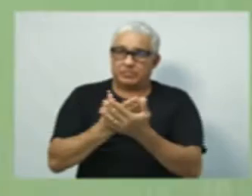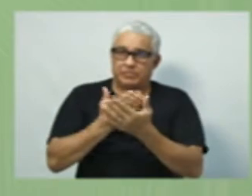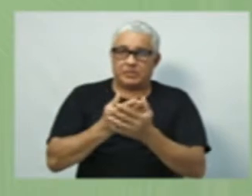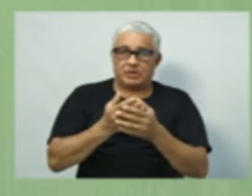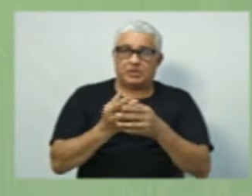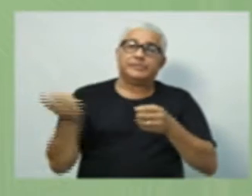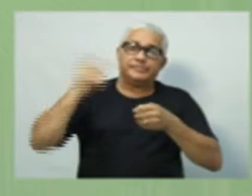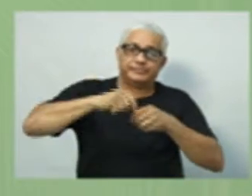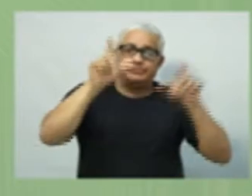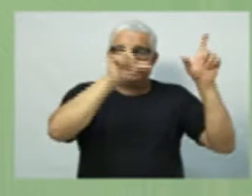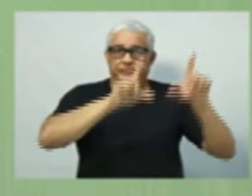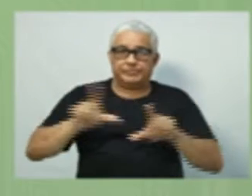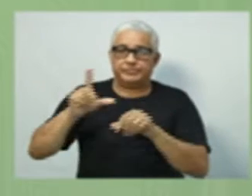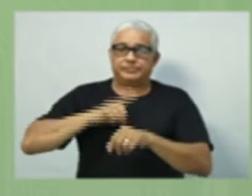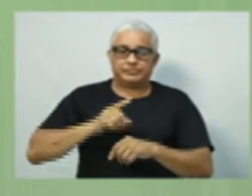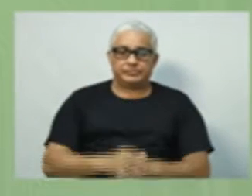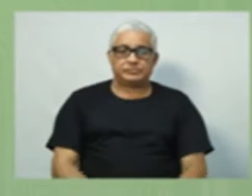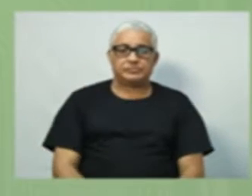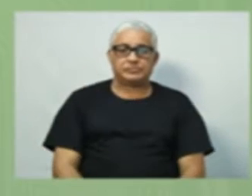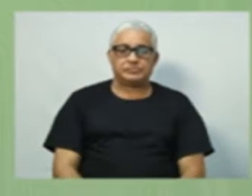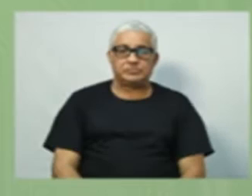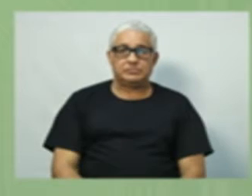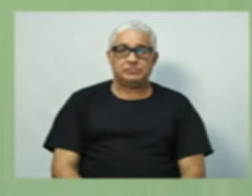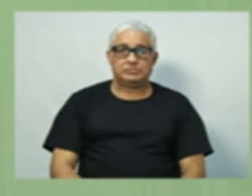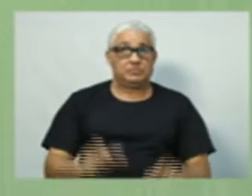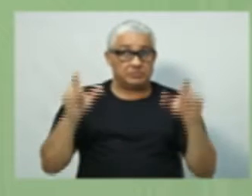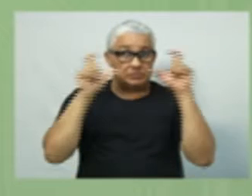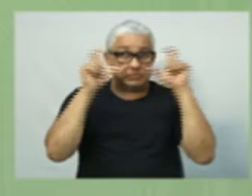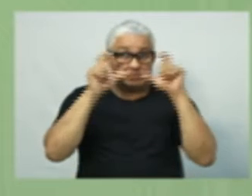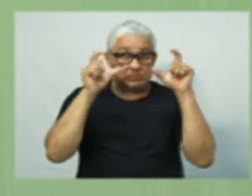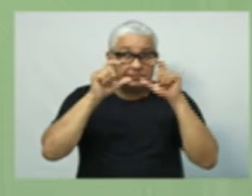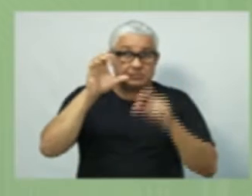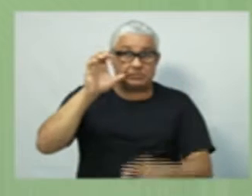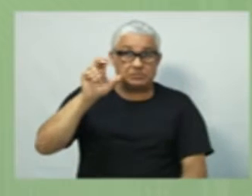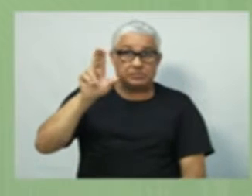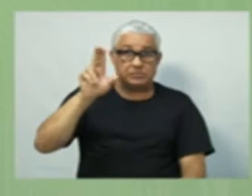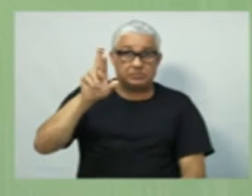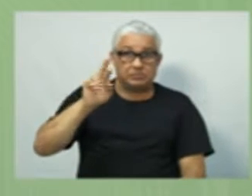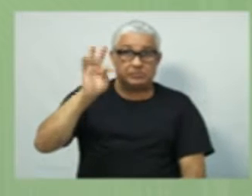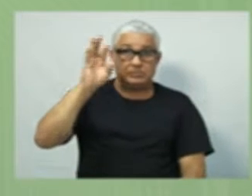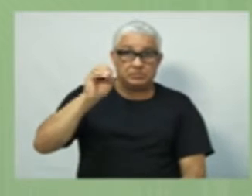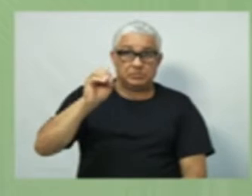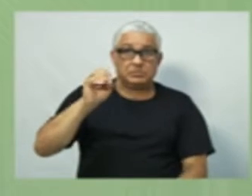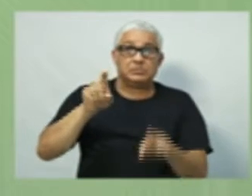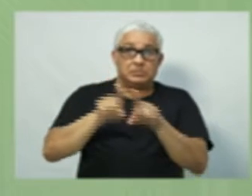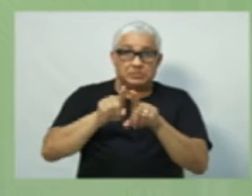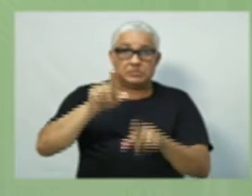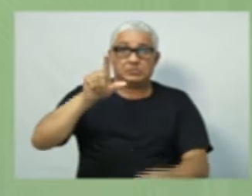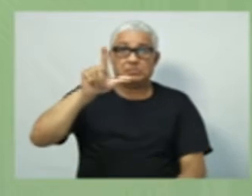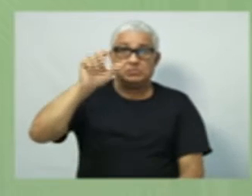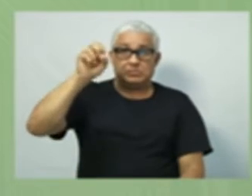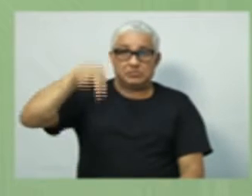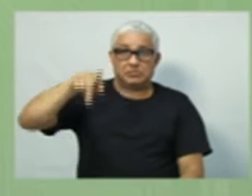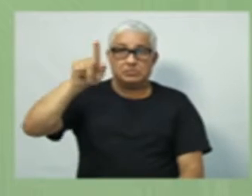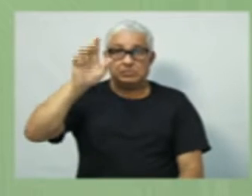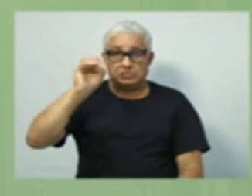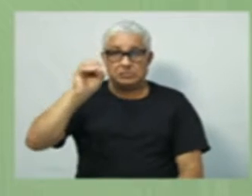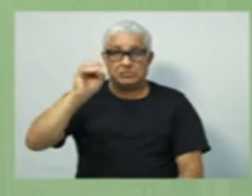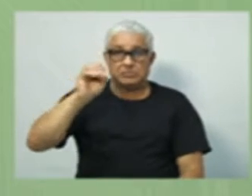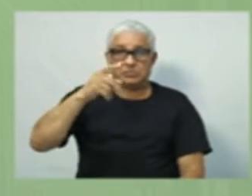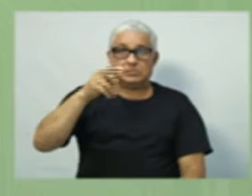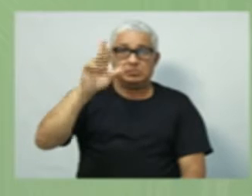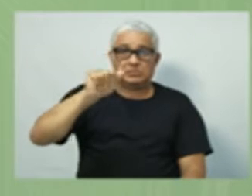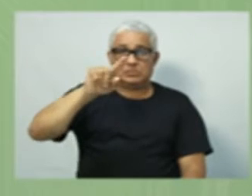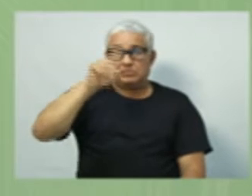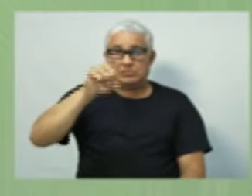slides já tendo essa atenção de curto e longo prazo que é muito importante circulante não se o volante vamos